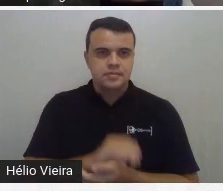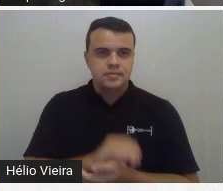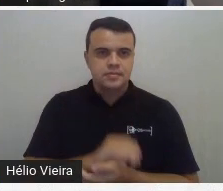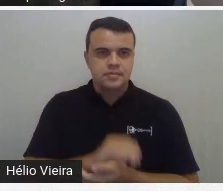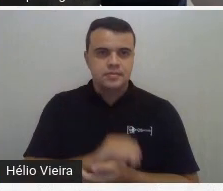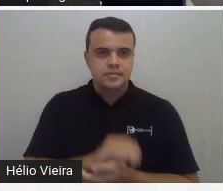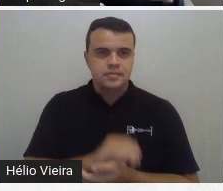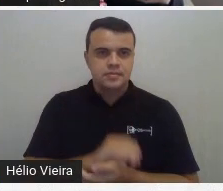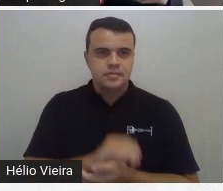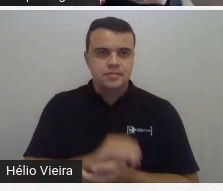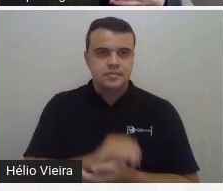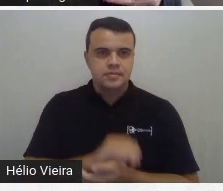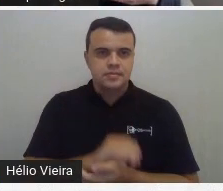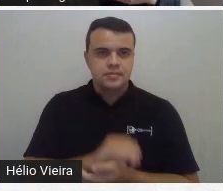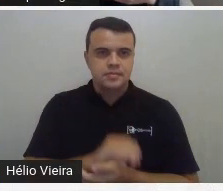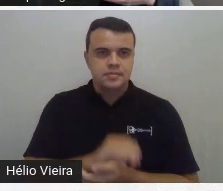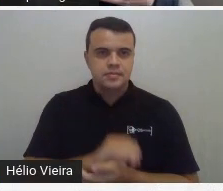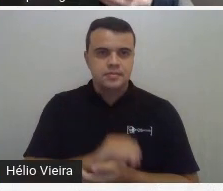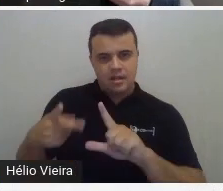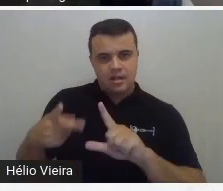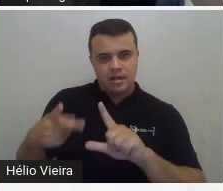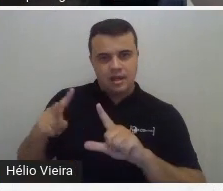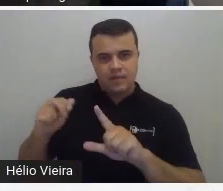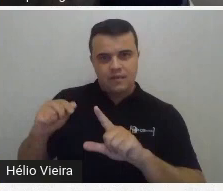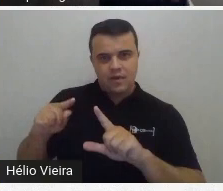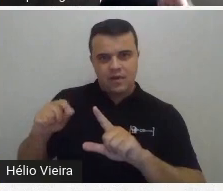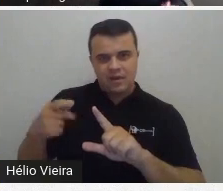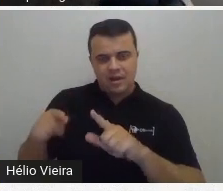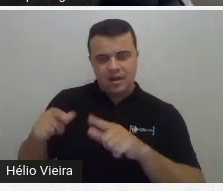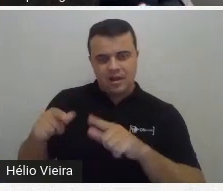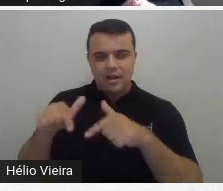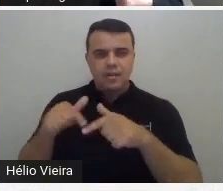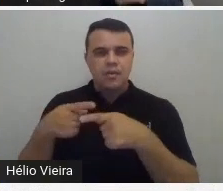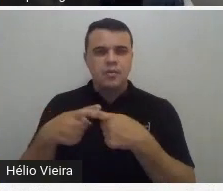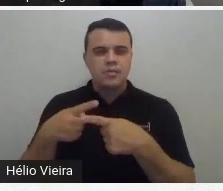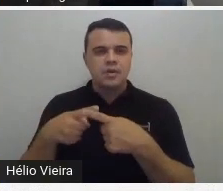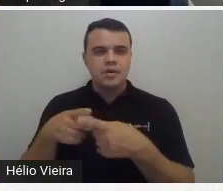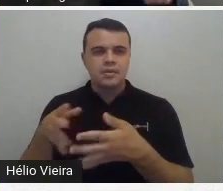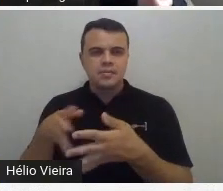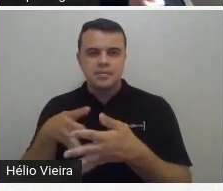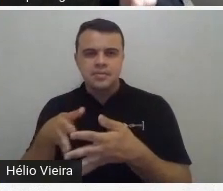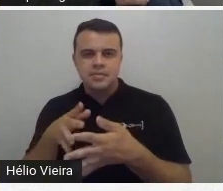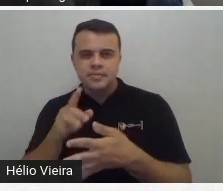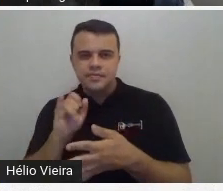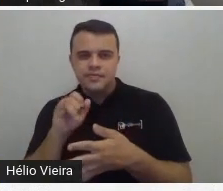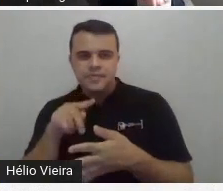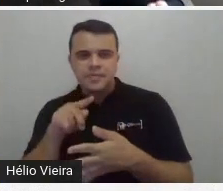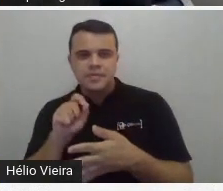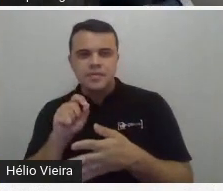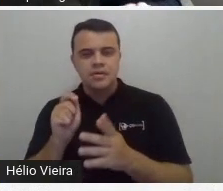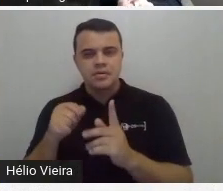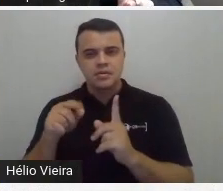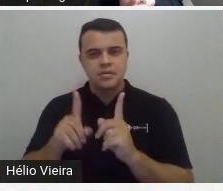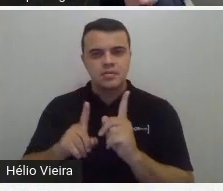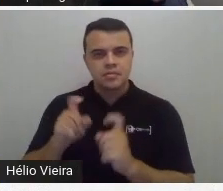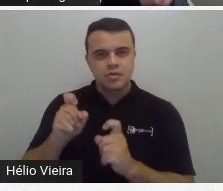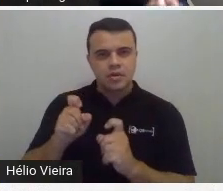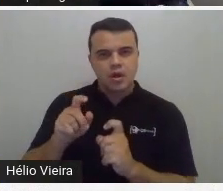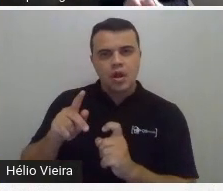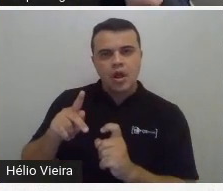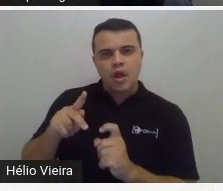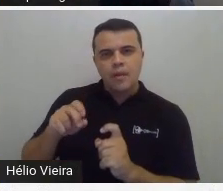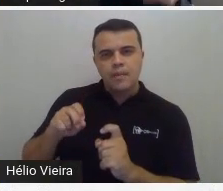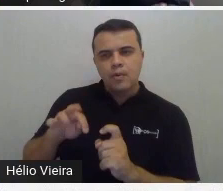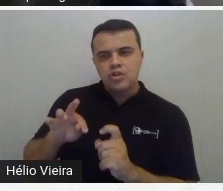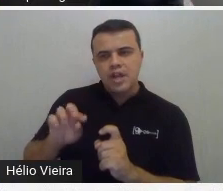autorretrato. A gente pode ver também um pouco de trabalho com a pincelada impressionista, talvez um pouquinho do pontilhismo, né?